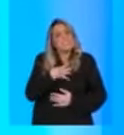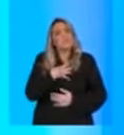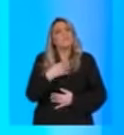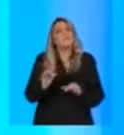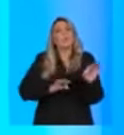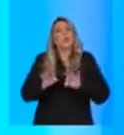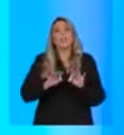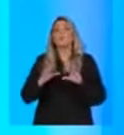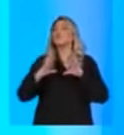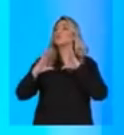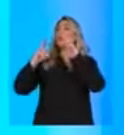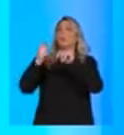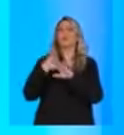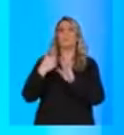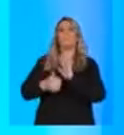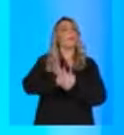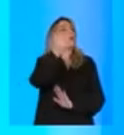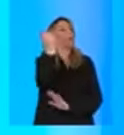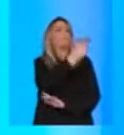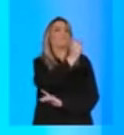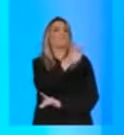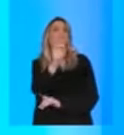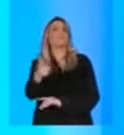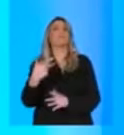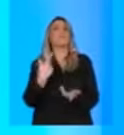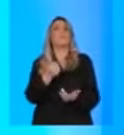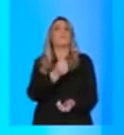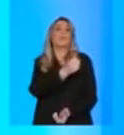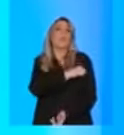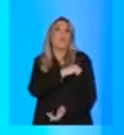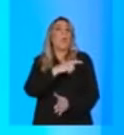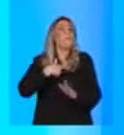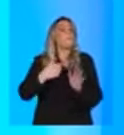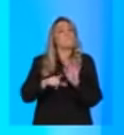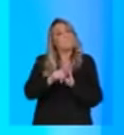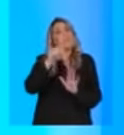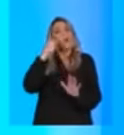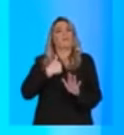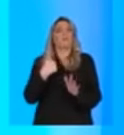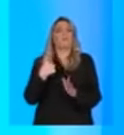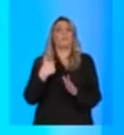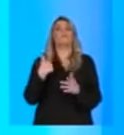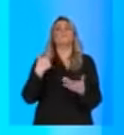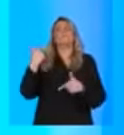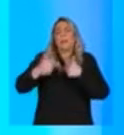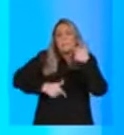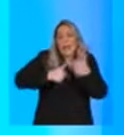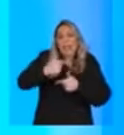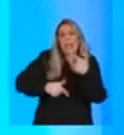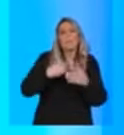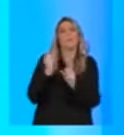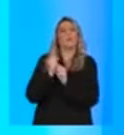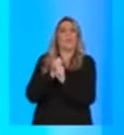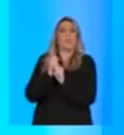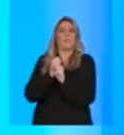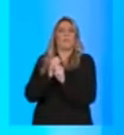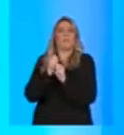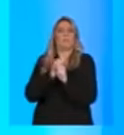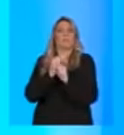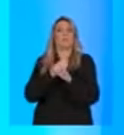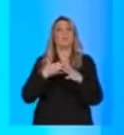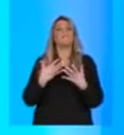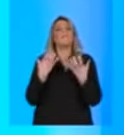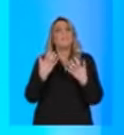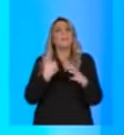todos os candidatos para ser prefeito da cidade do Rio de Janeiro que me dedico muito a isso e há muito tempo eu queria pedir para você